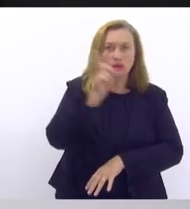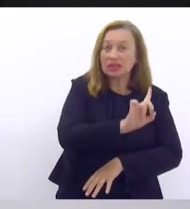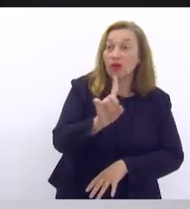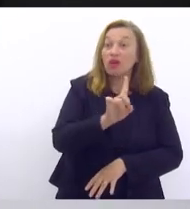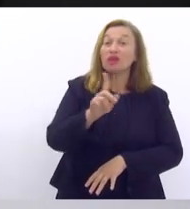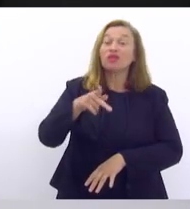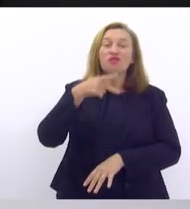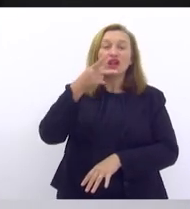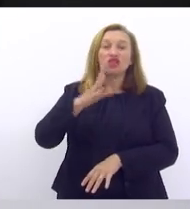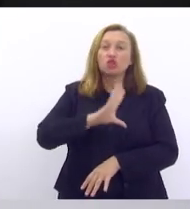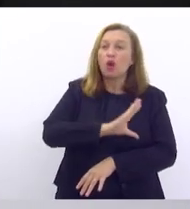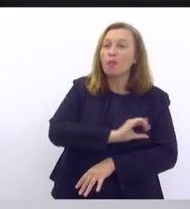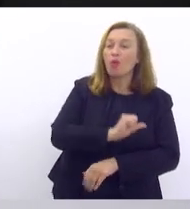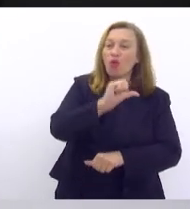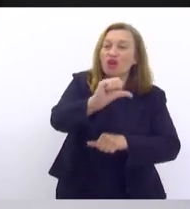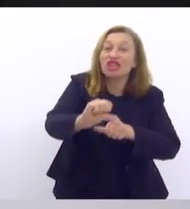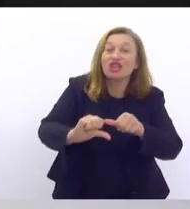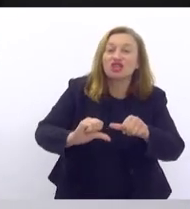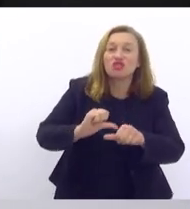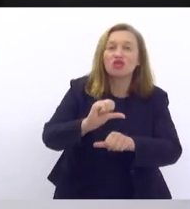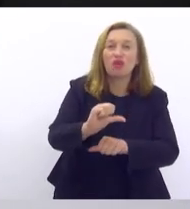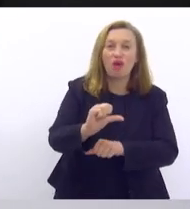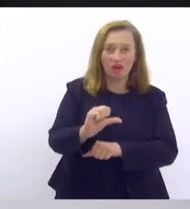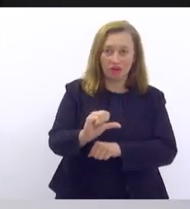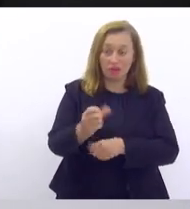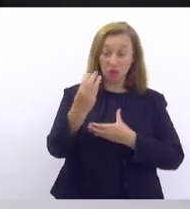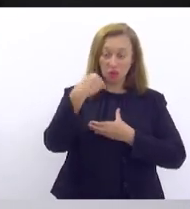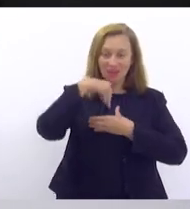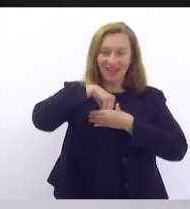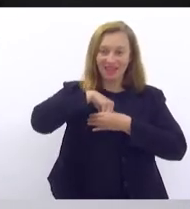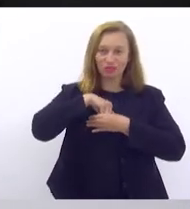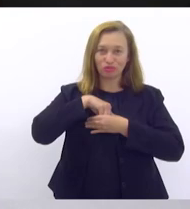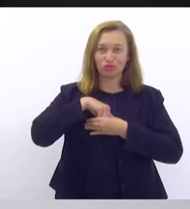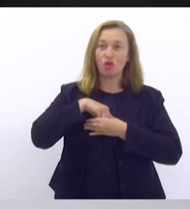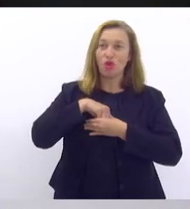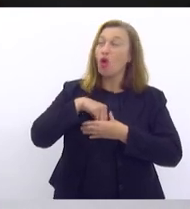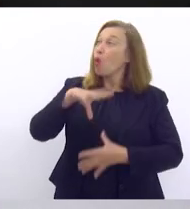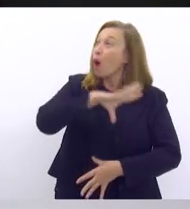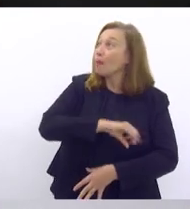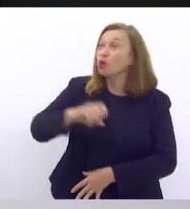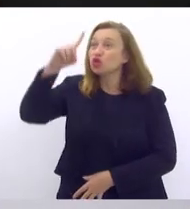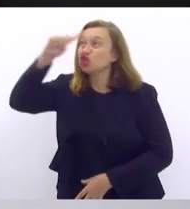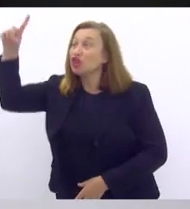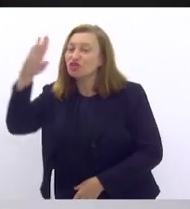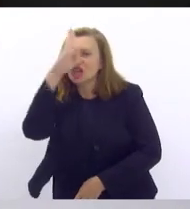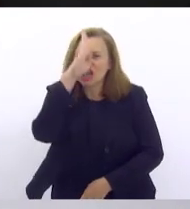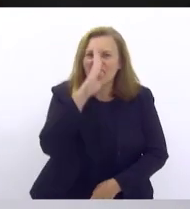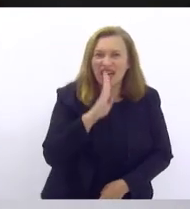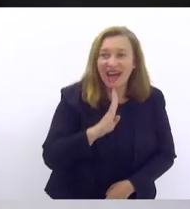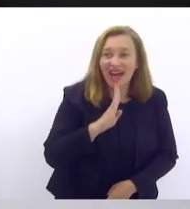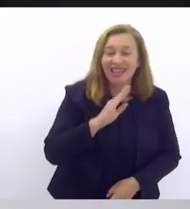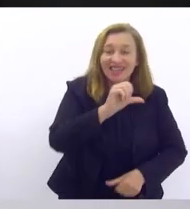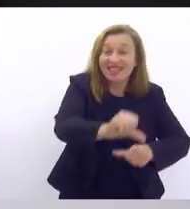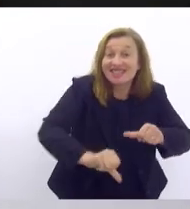amor, um amor que converte em si, um amor que ele é gratuito, que ele é ágil, que ele é transformador,